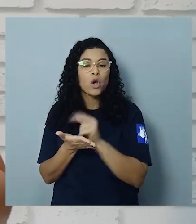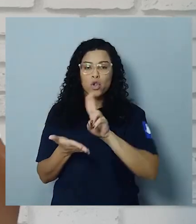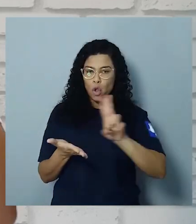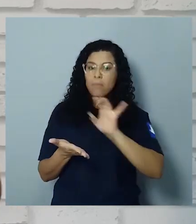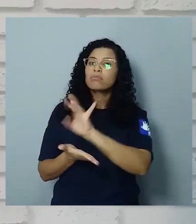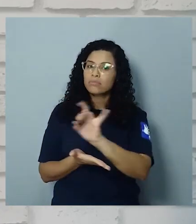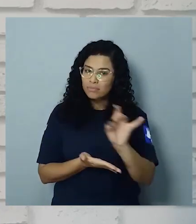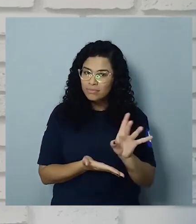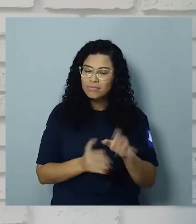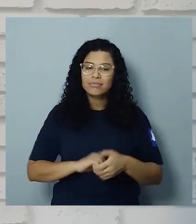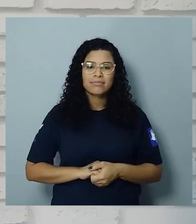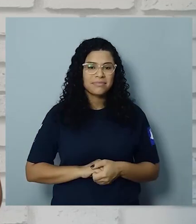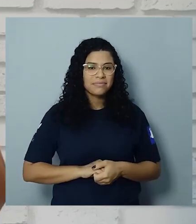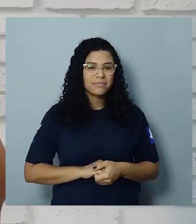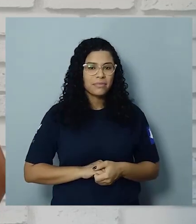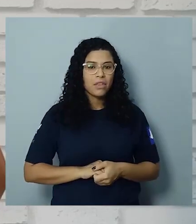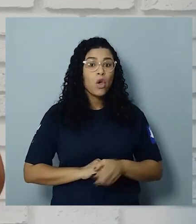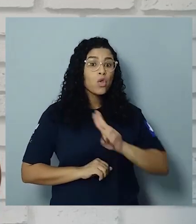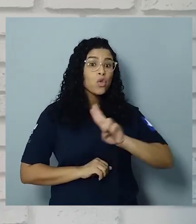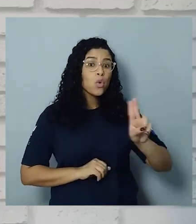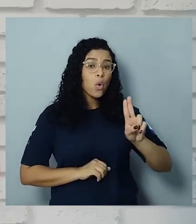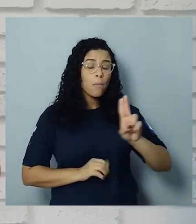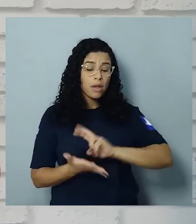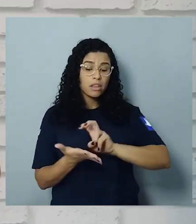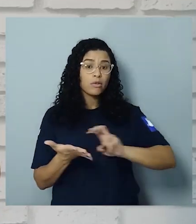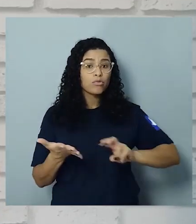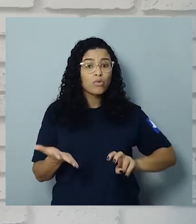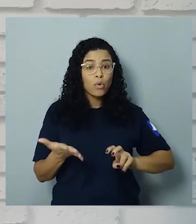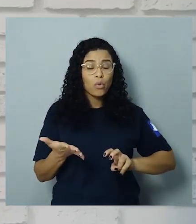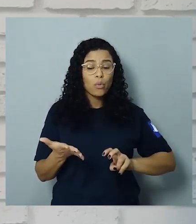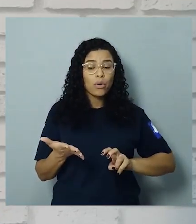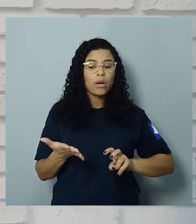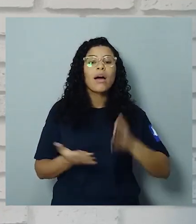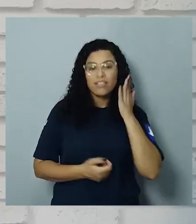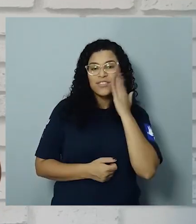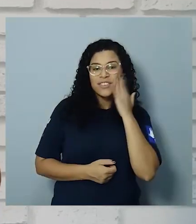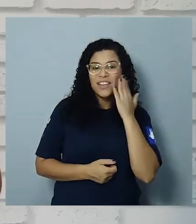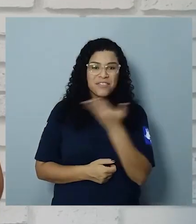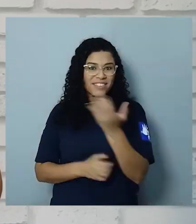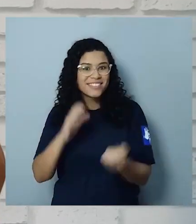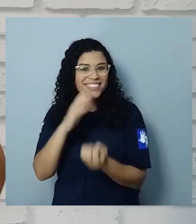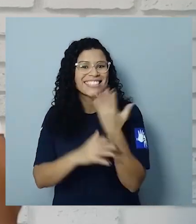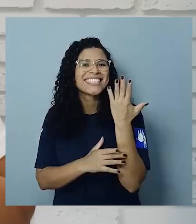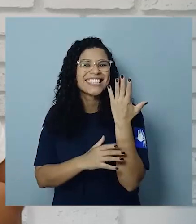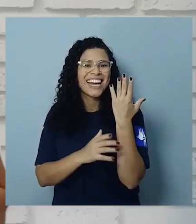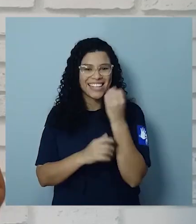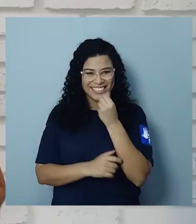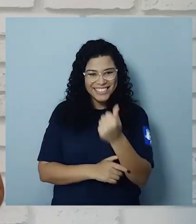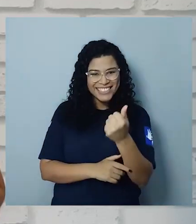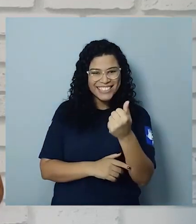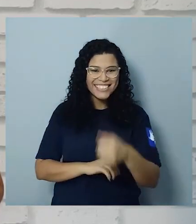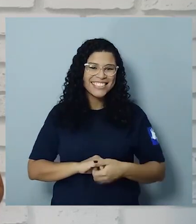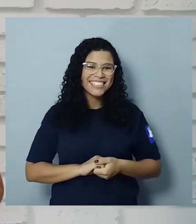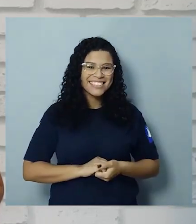o caso o nome de vocês ai o nome da editora Puxa vida já sei você que